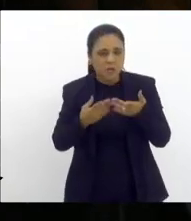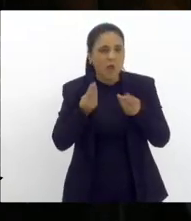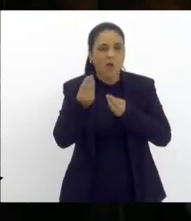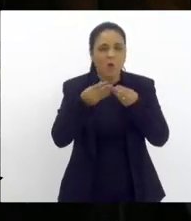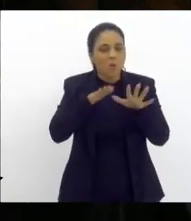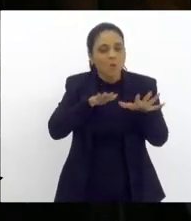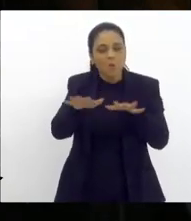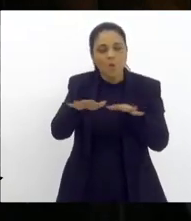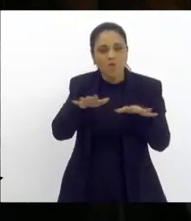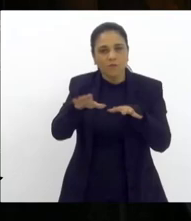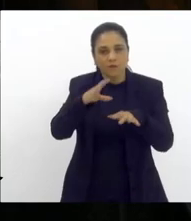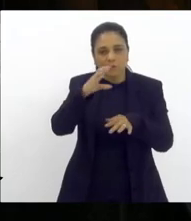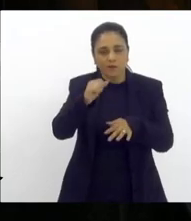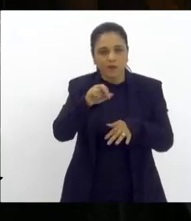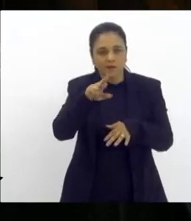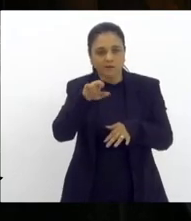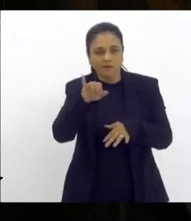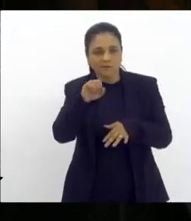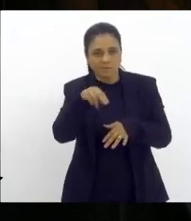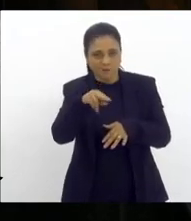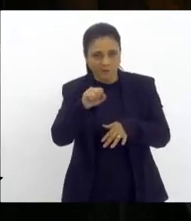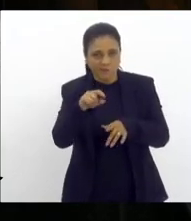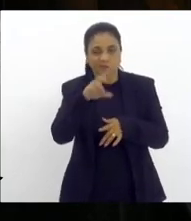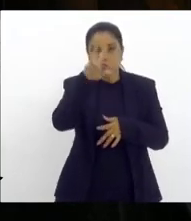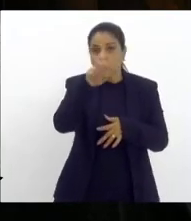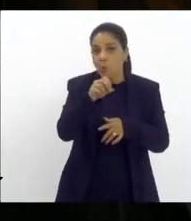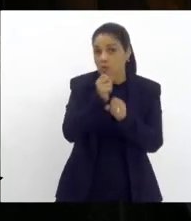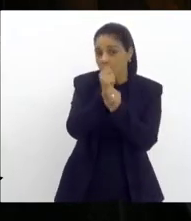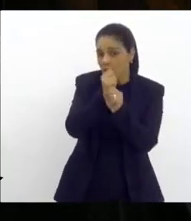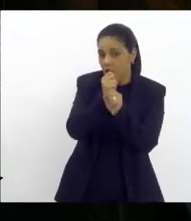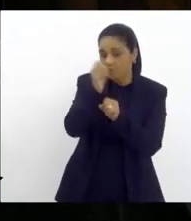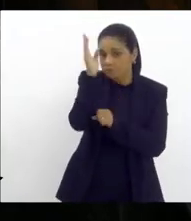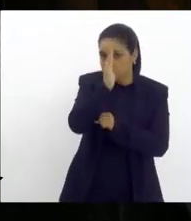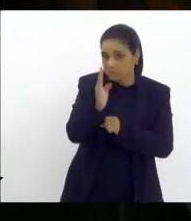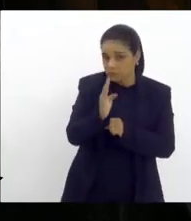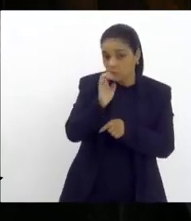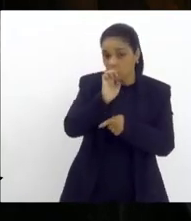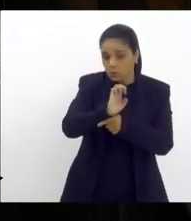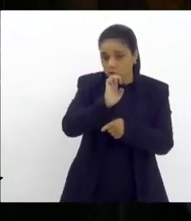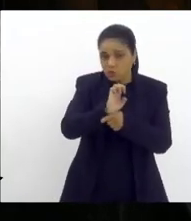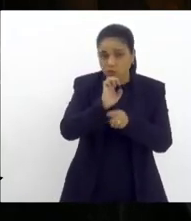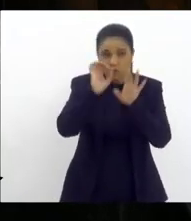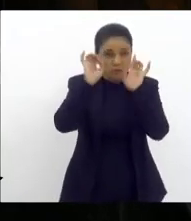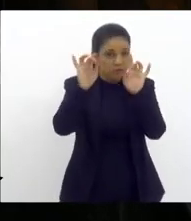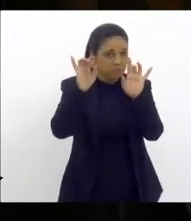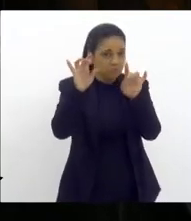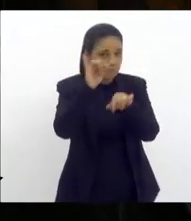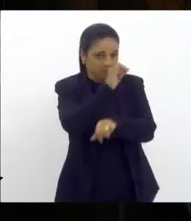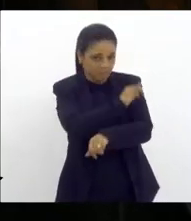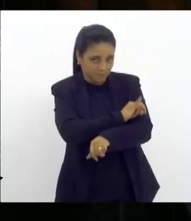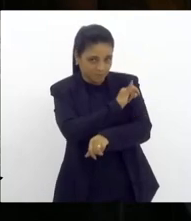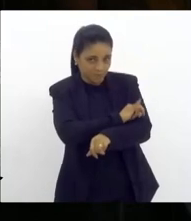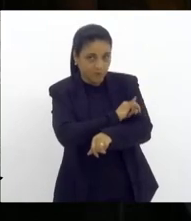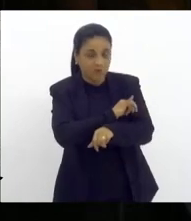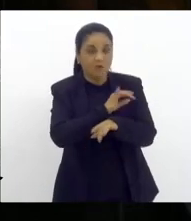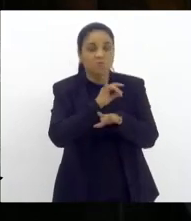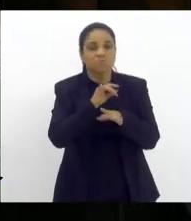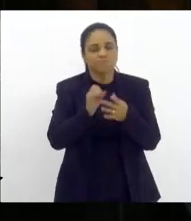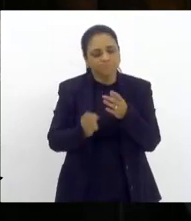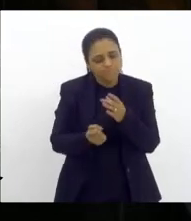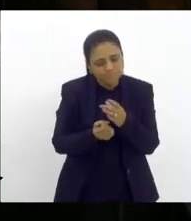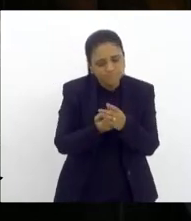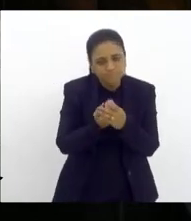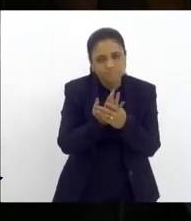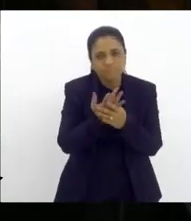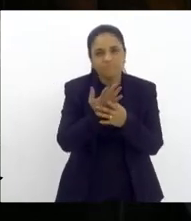50 anos no Brasil sobretudo no Rio de Janeiro de uma maneira muito especial foi o berço de muitas